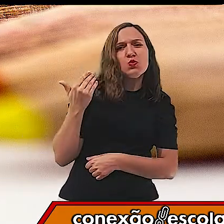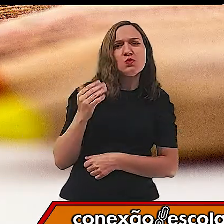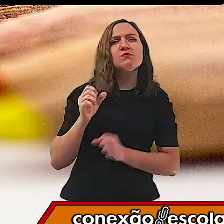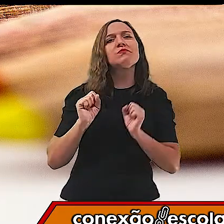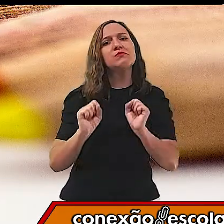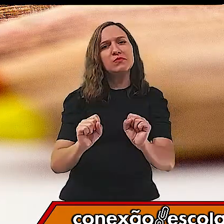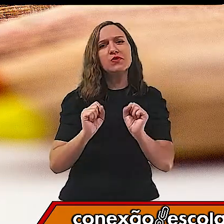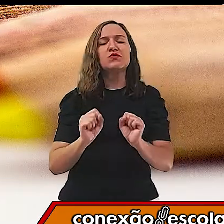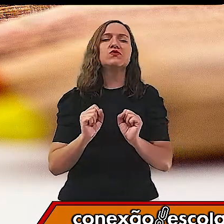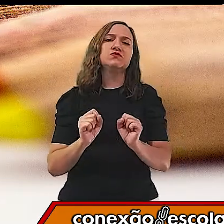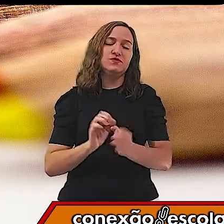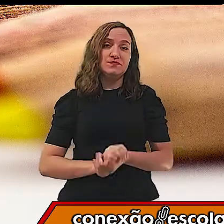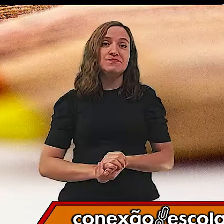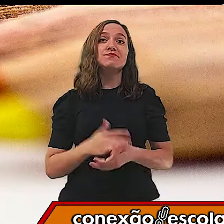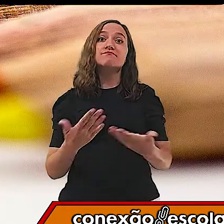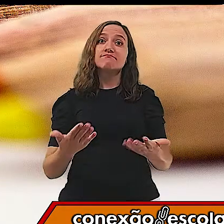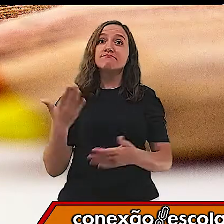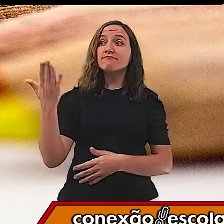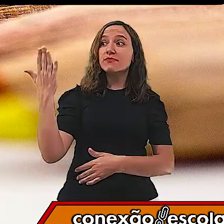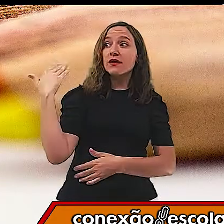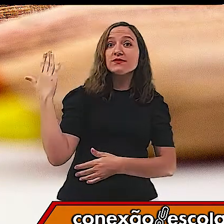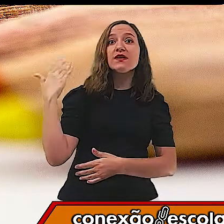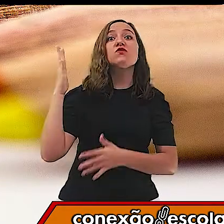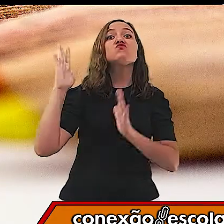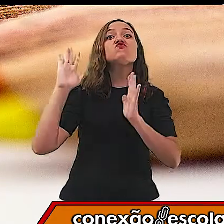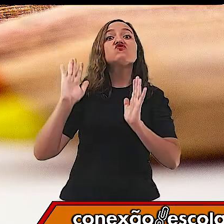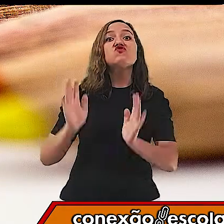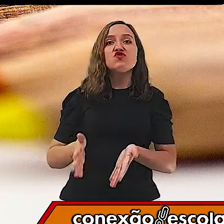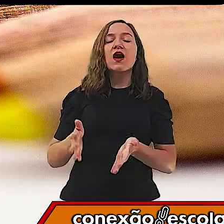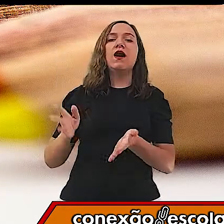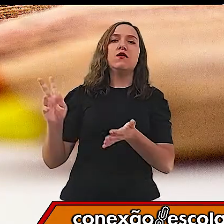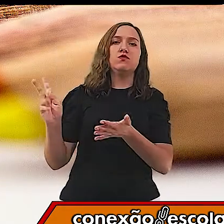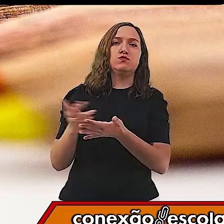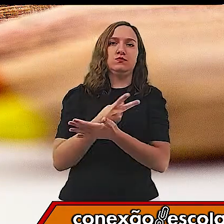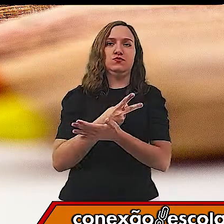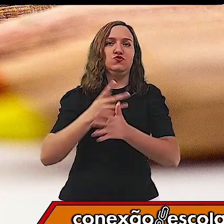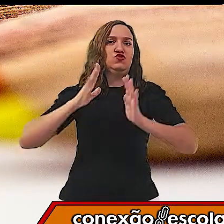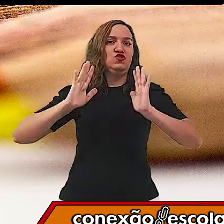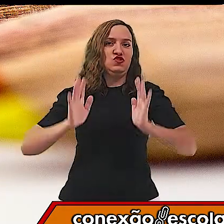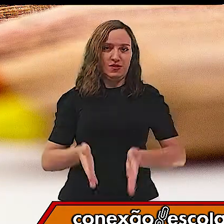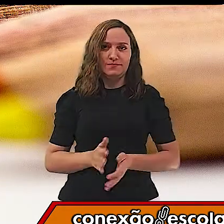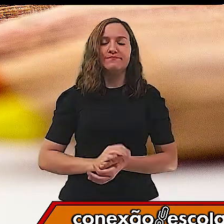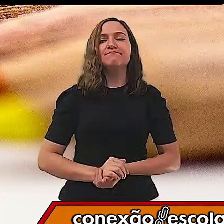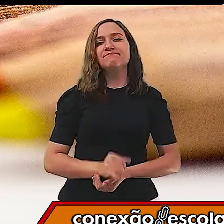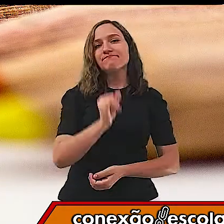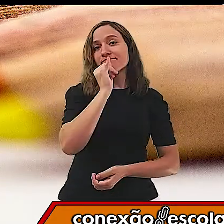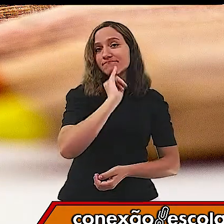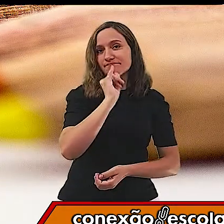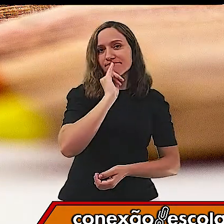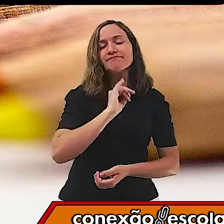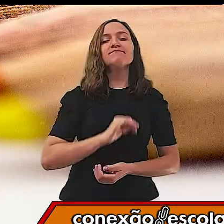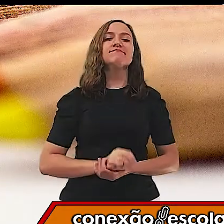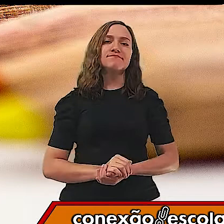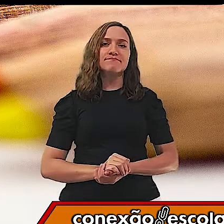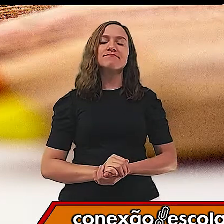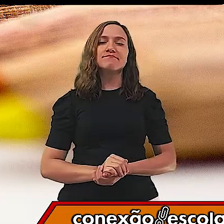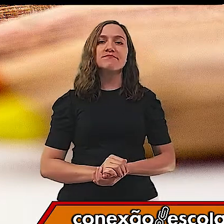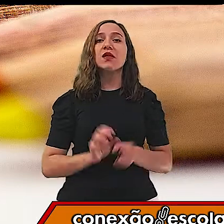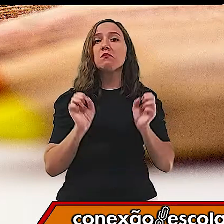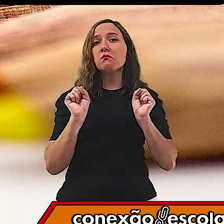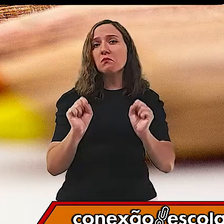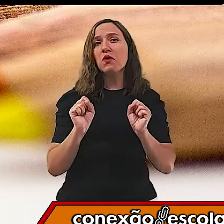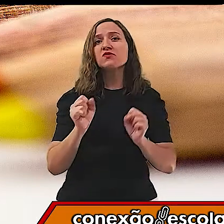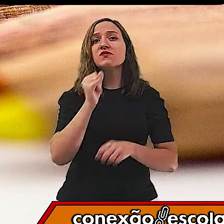Ah, então passado é algo que já aconteceu. Por exemplo, pode ser